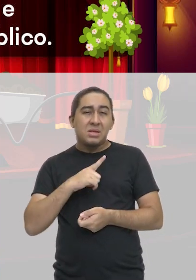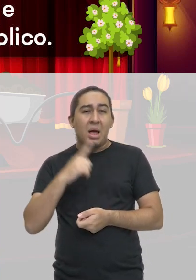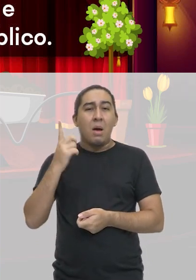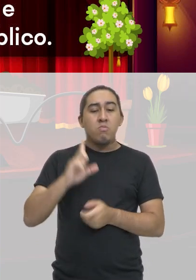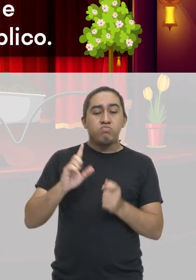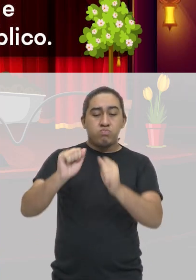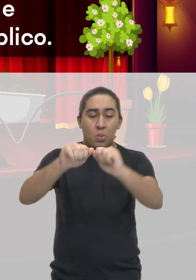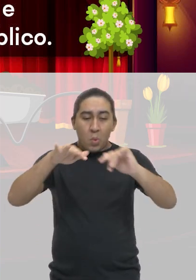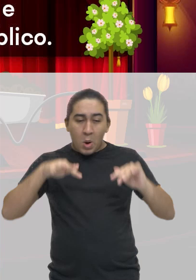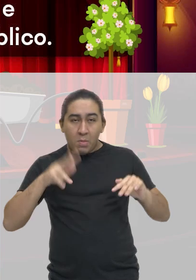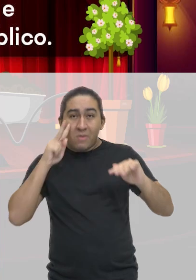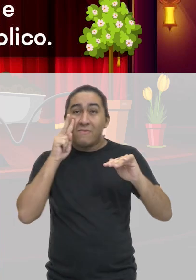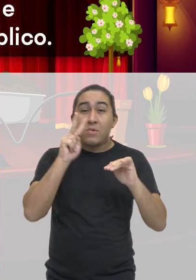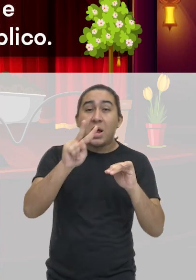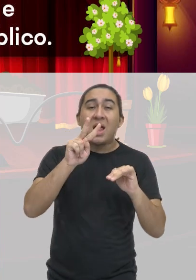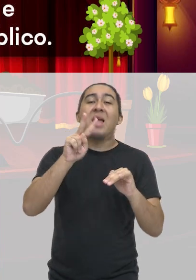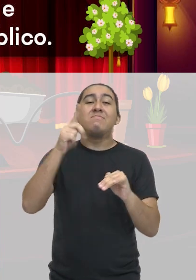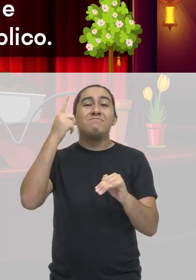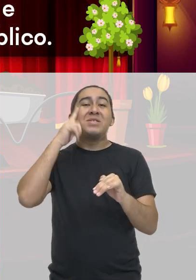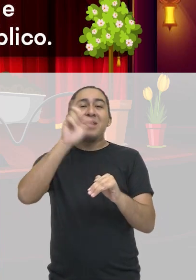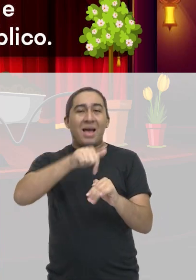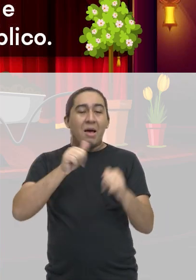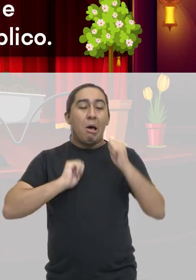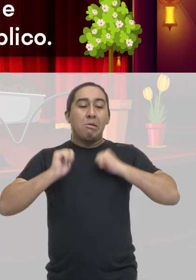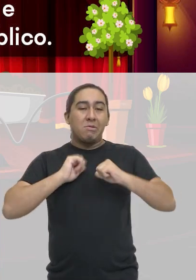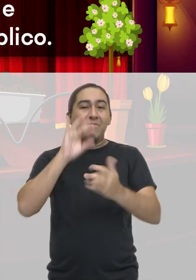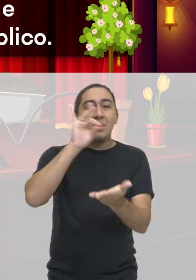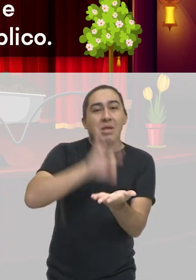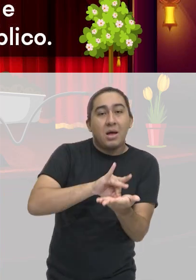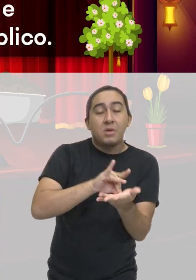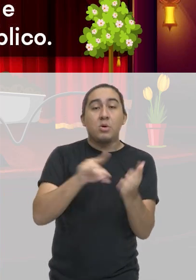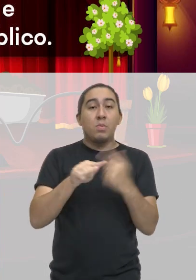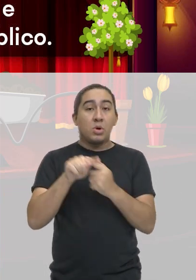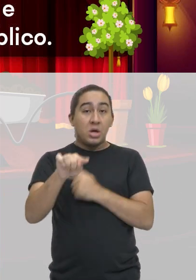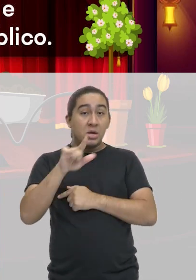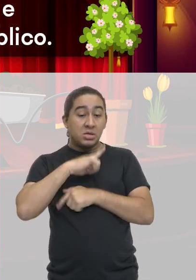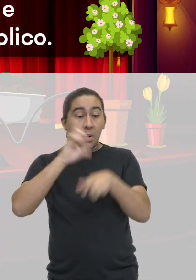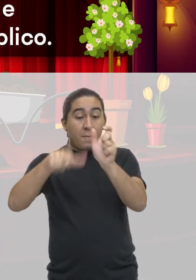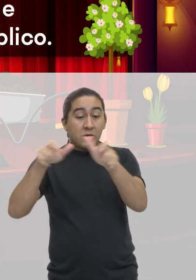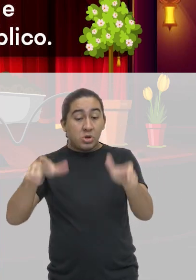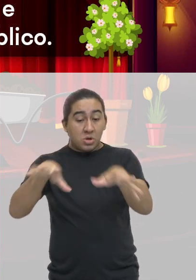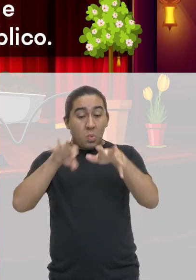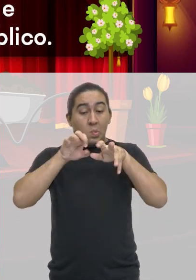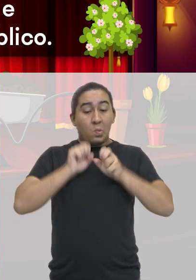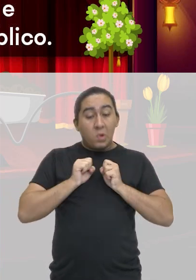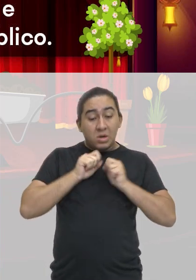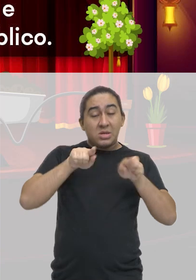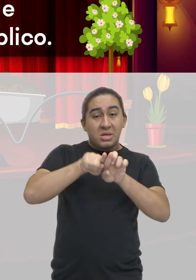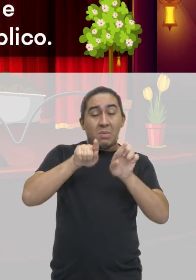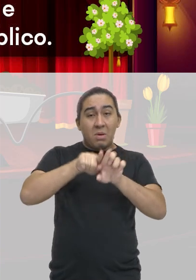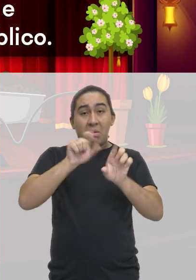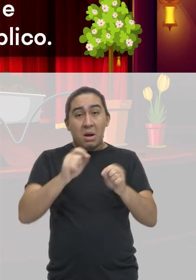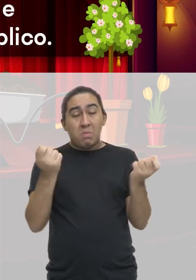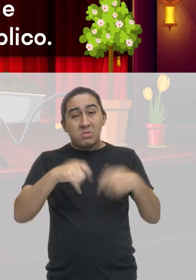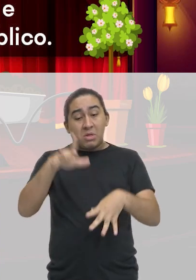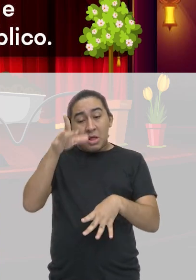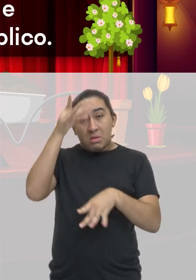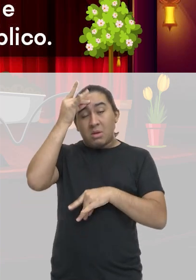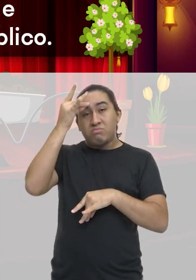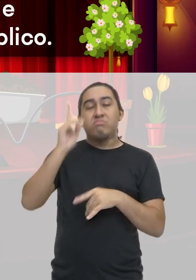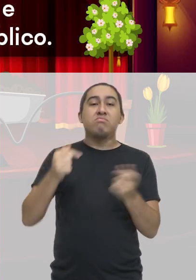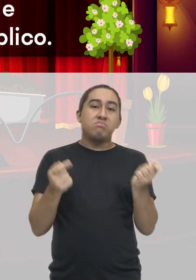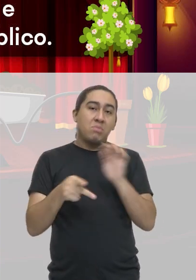está falando a verdade, que ele encarna o personagem e ele convence o